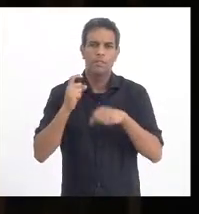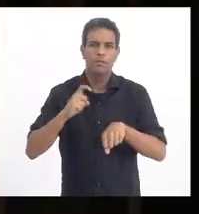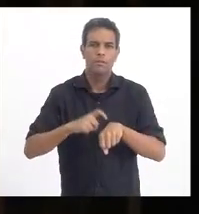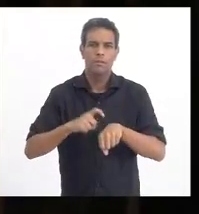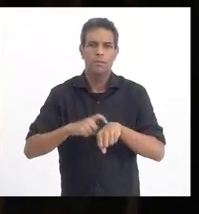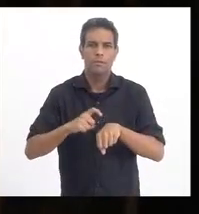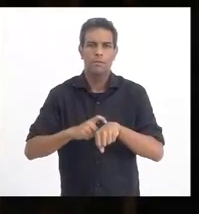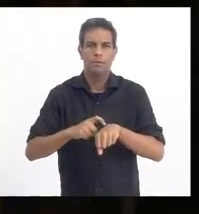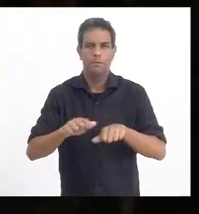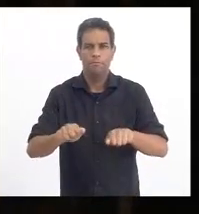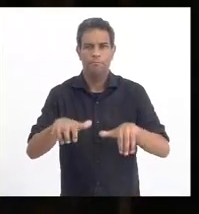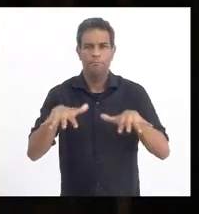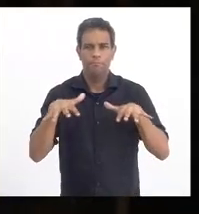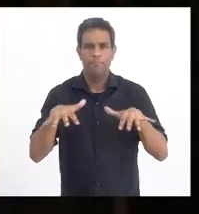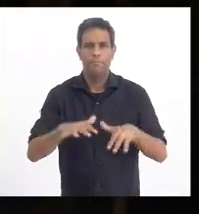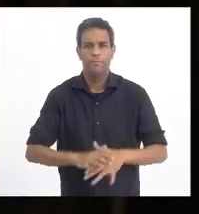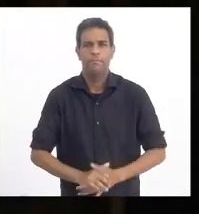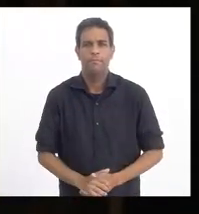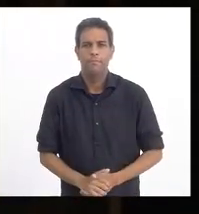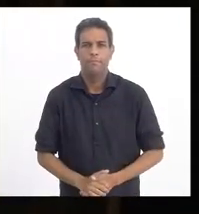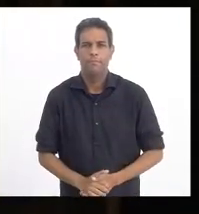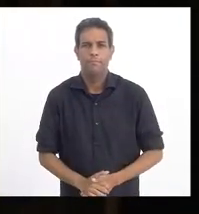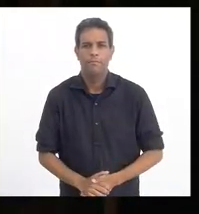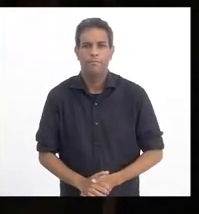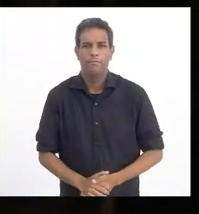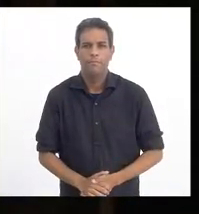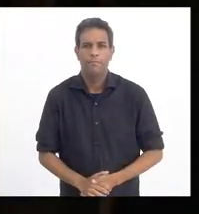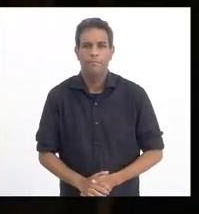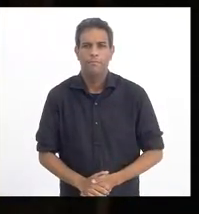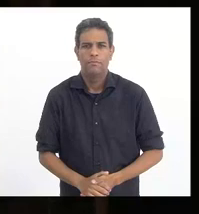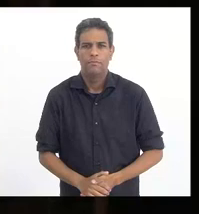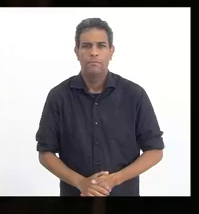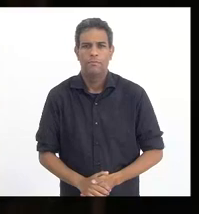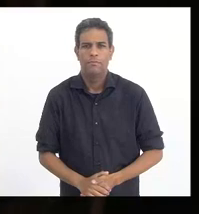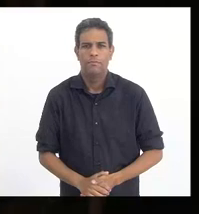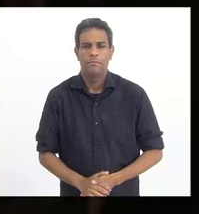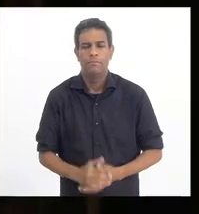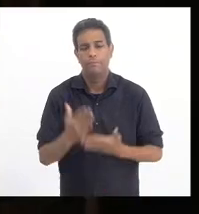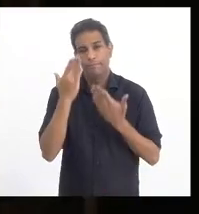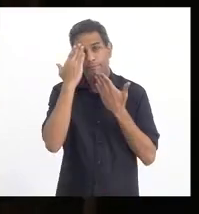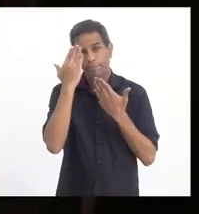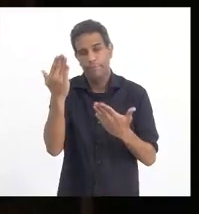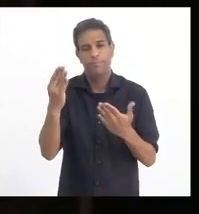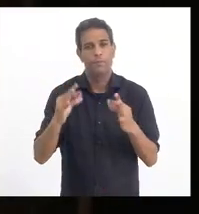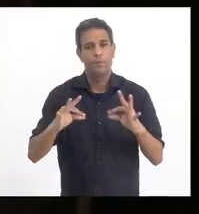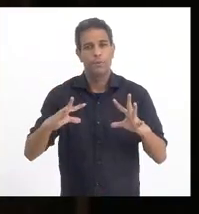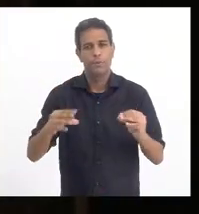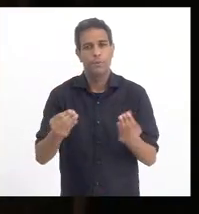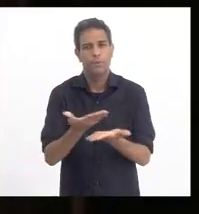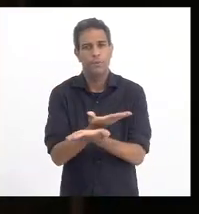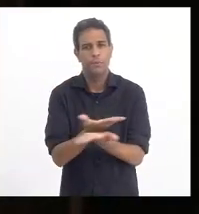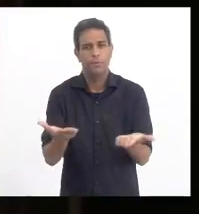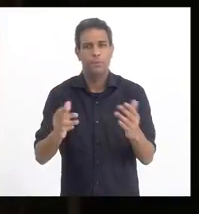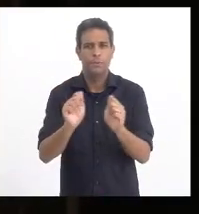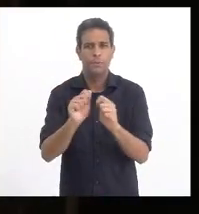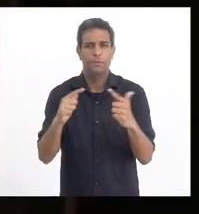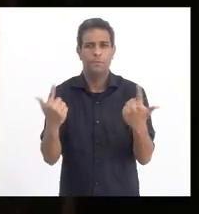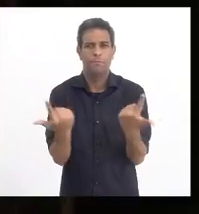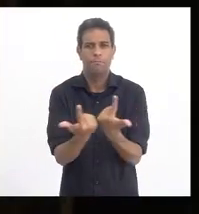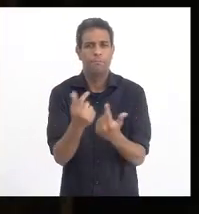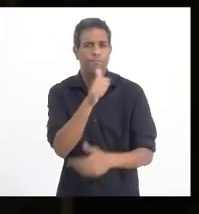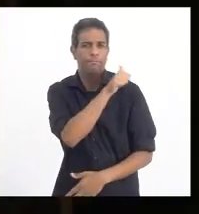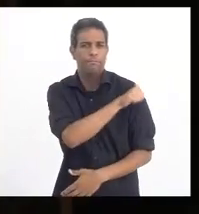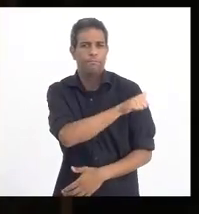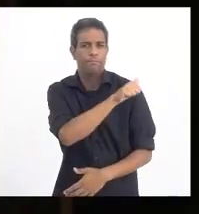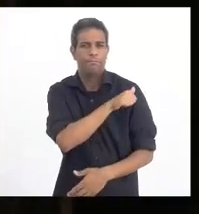na barra Melo só um pouquinho por favor da Tribuna e obrigado agradeço a oportunidade está aqui na casa do Povo na Parlamento Estado do